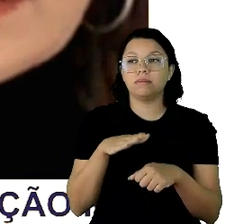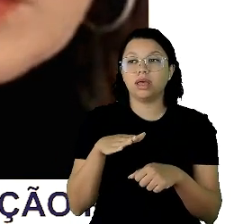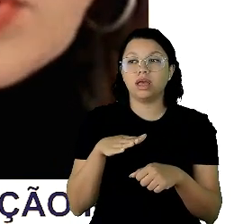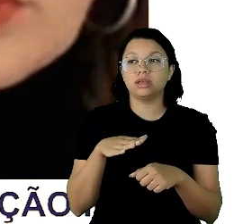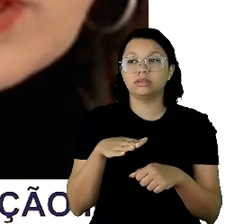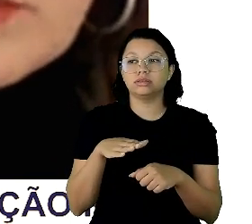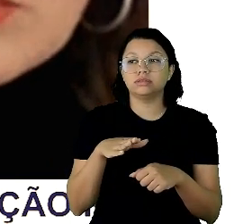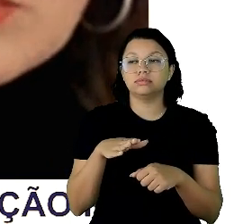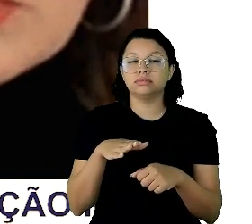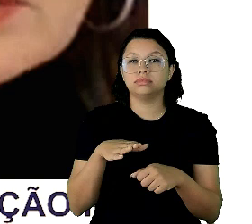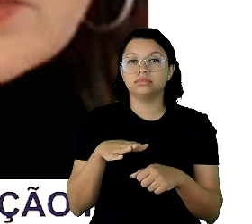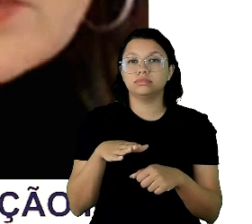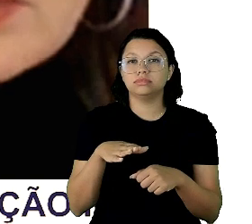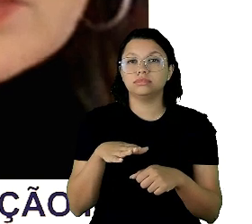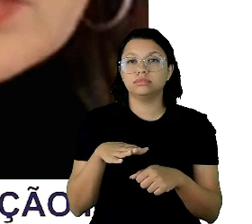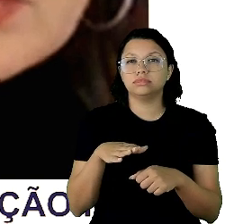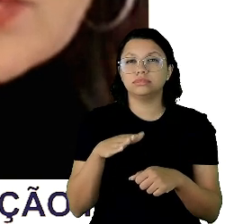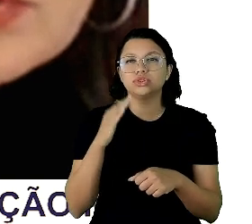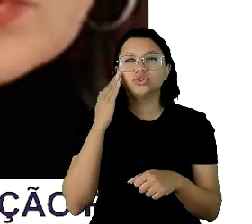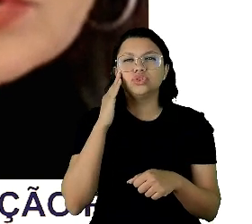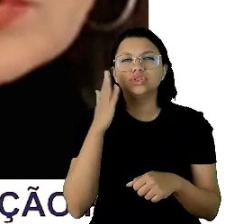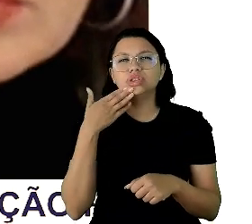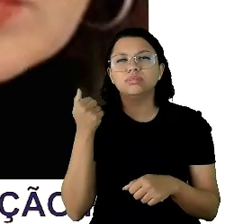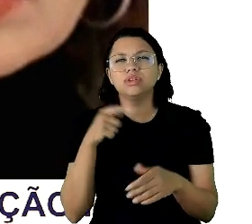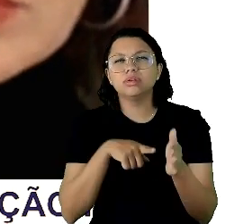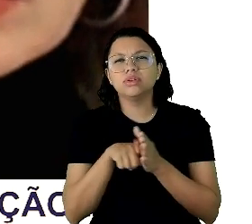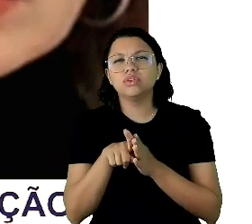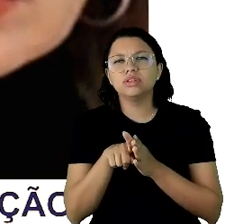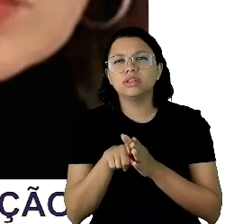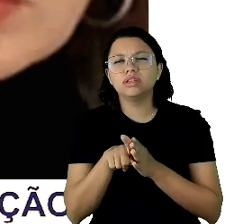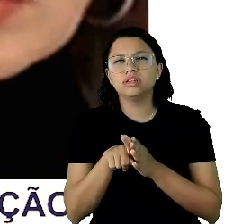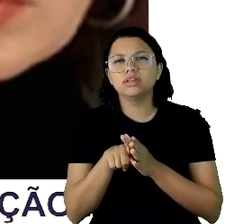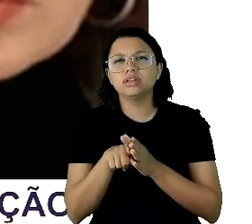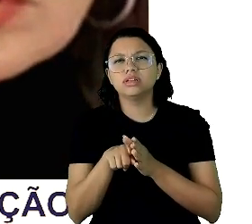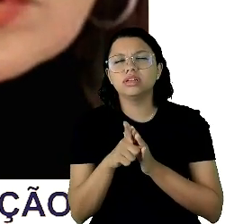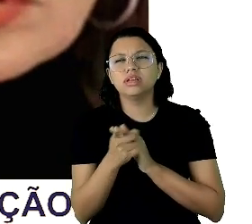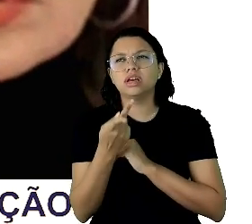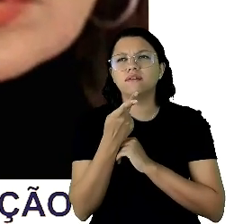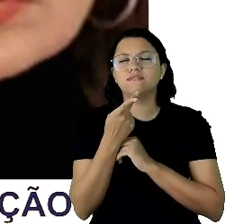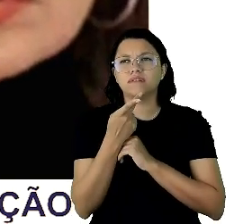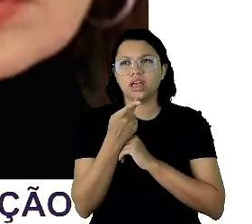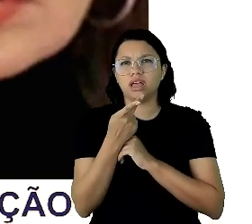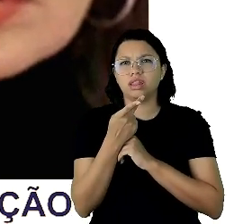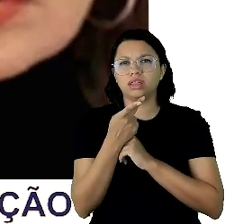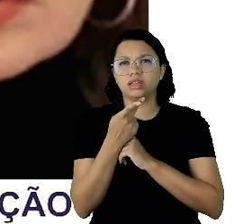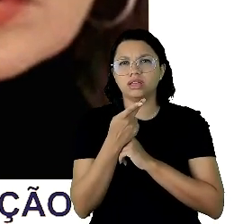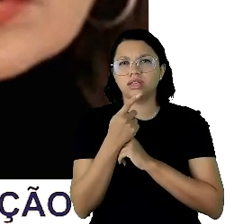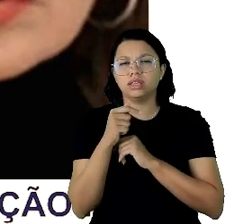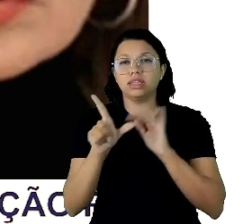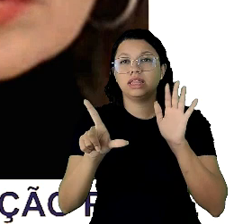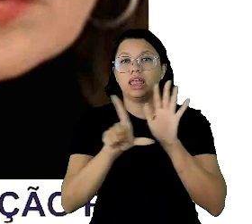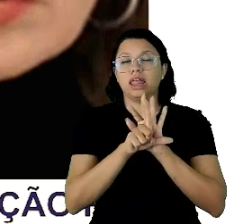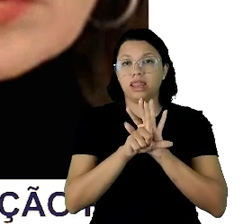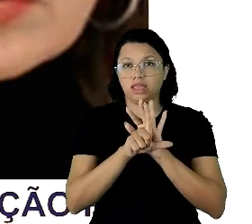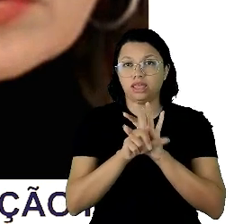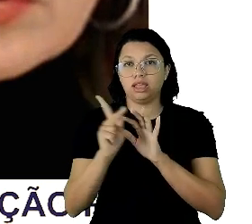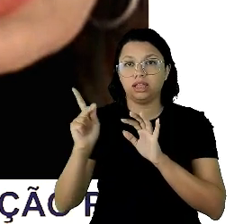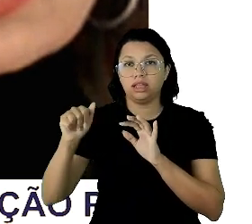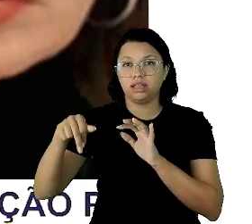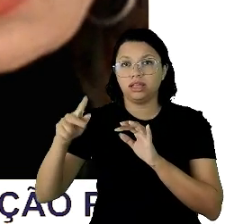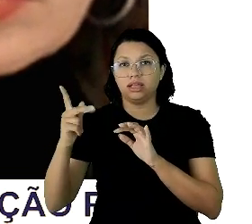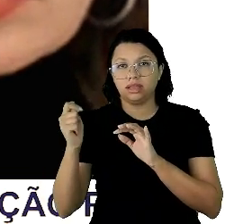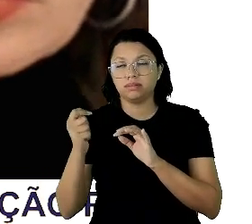Só entender um pouco melhor a pergunta. Ela fala que, pela lei da Maria da Penha, a palavra da